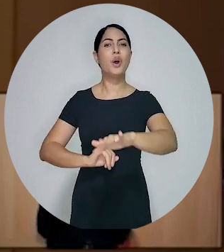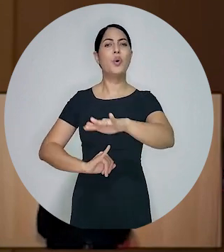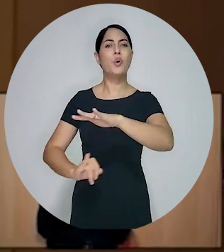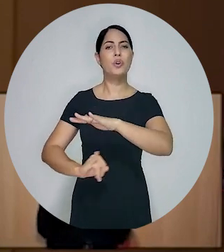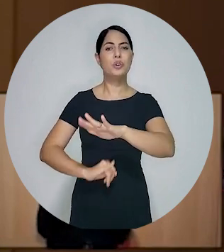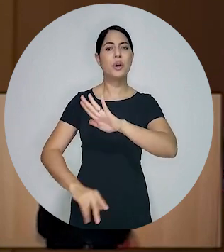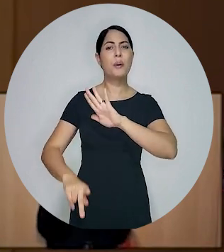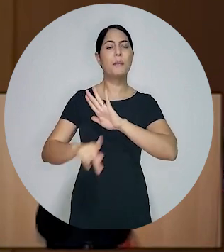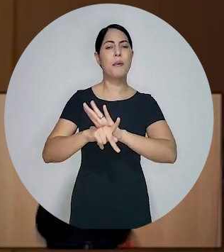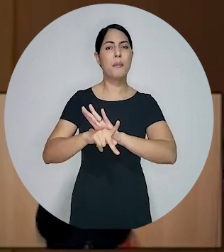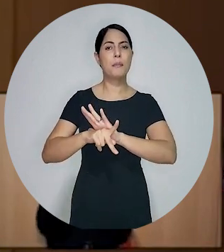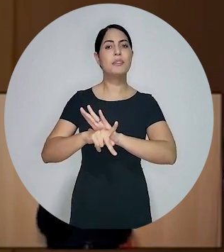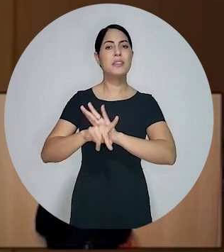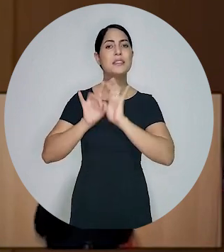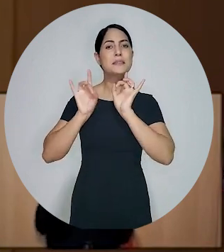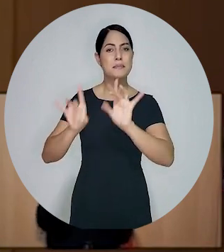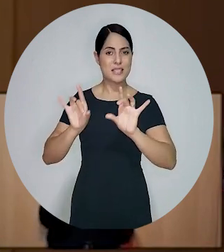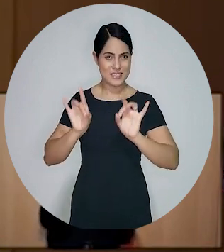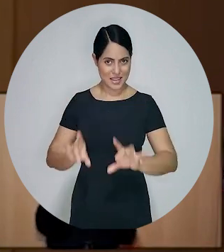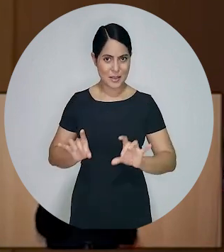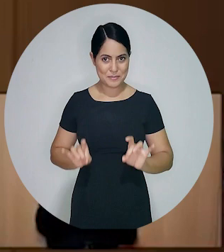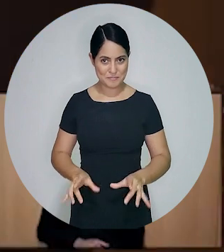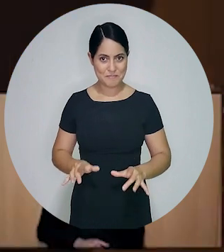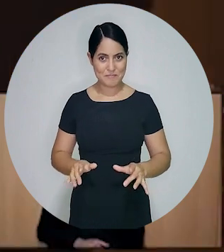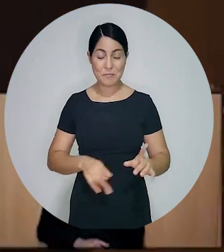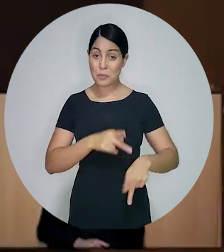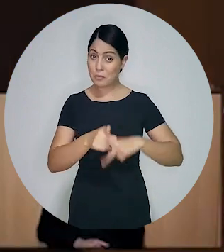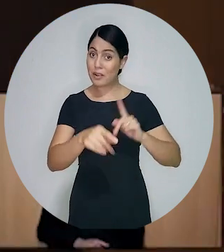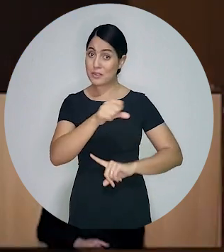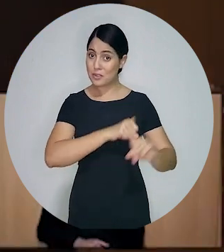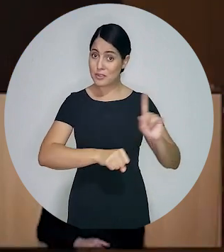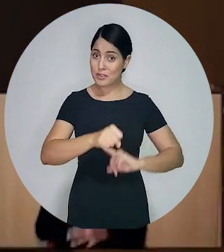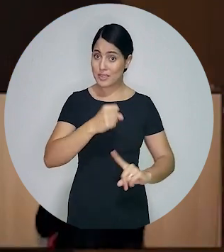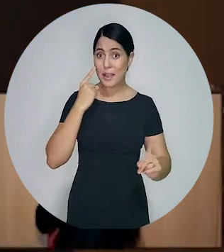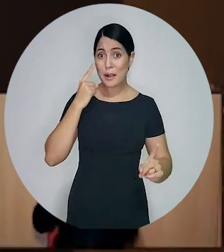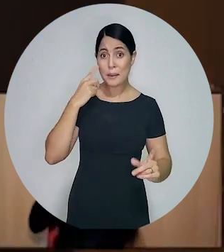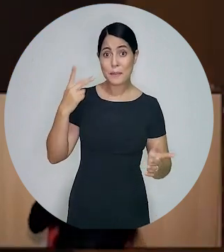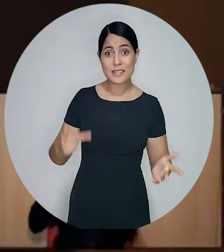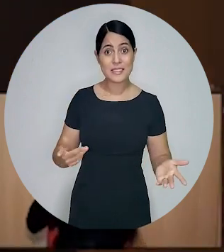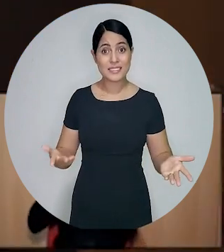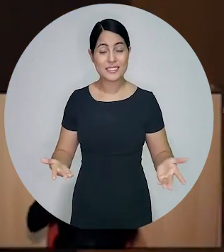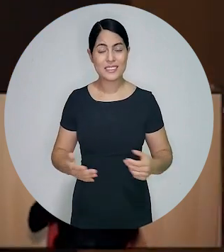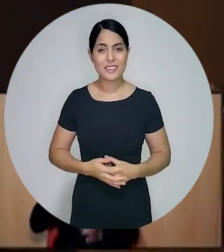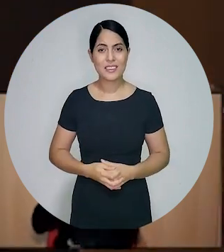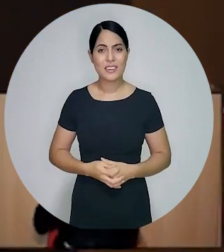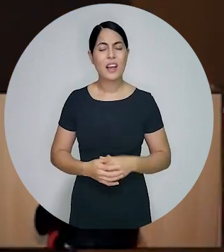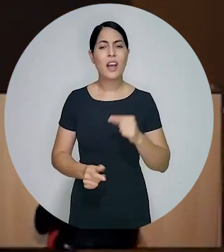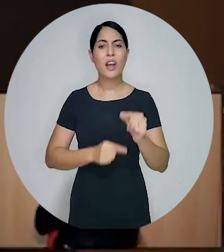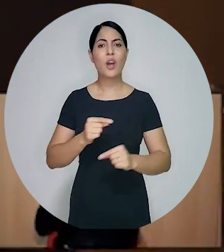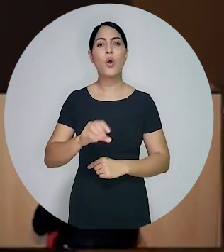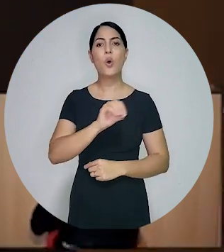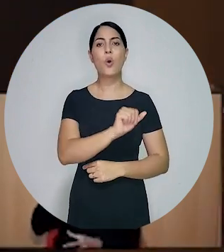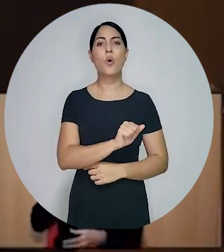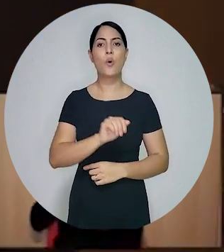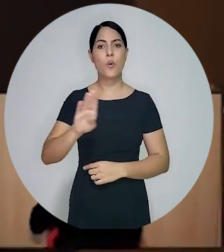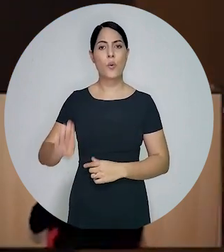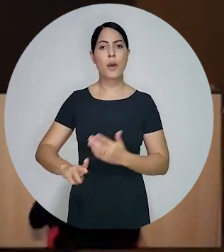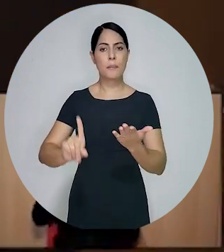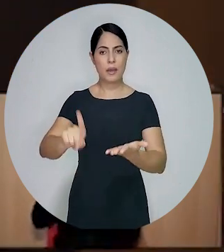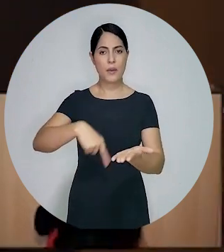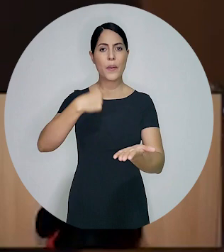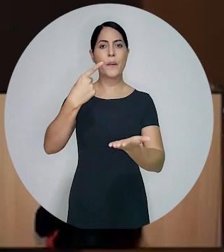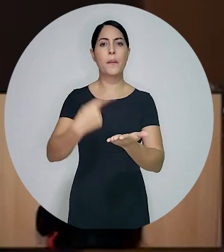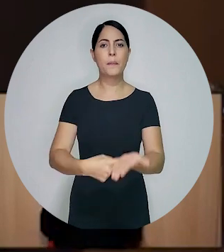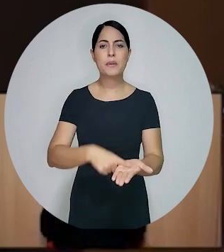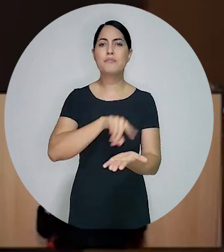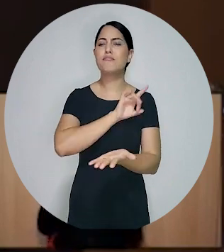brasileira, a OAB é uma entidade especial. O compromisso de ordem estar em todo lugar, ao lado de cada